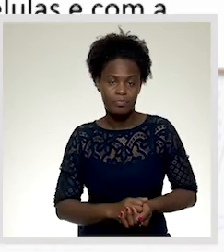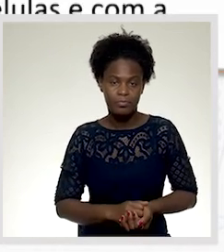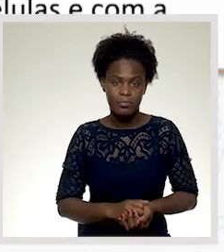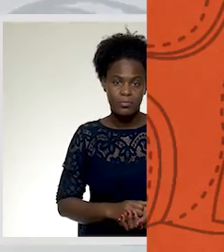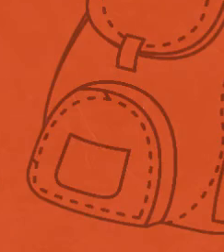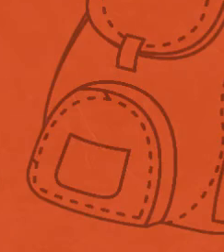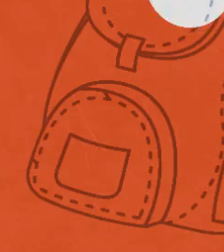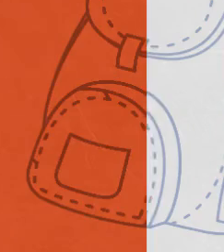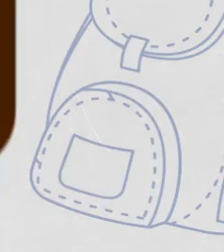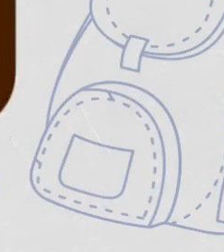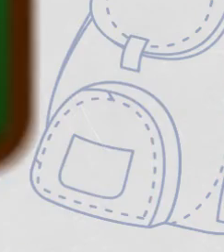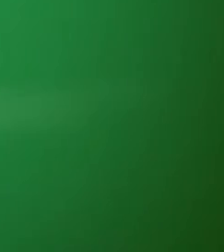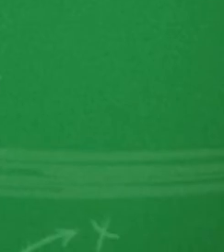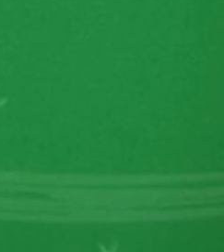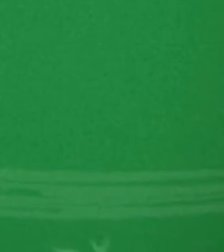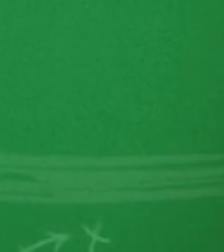celular.